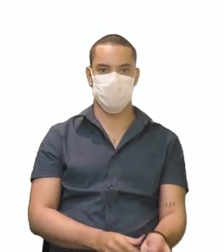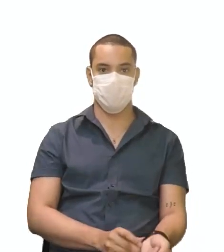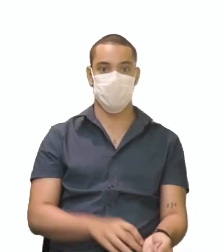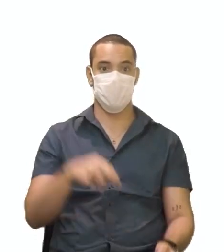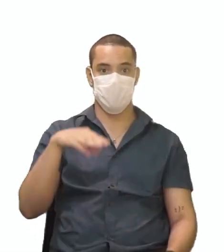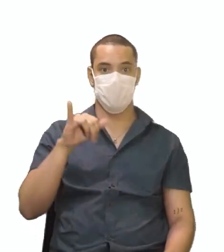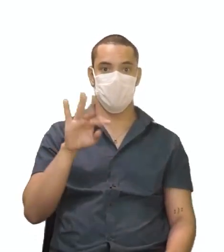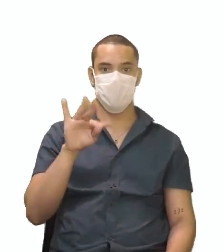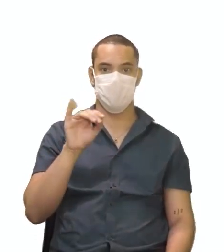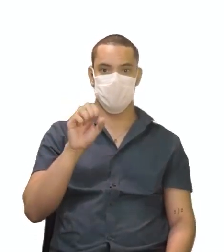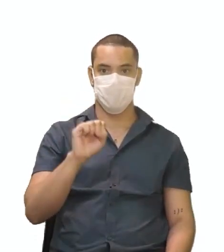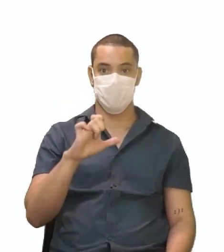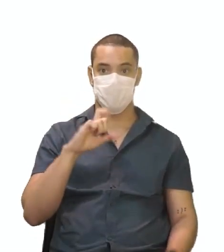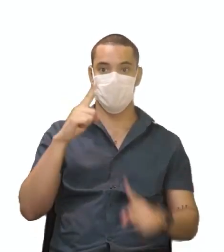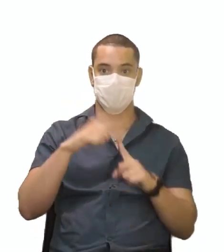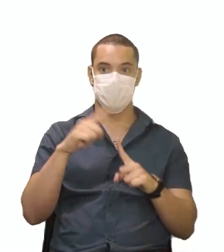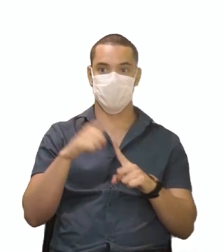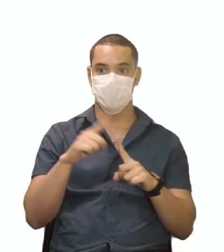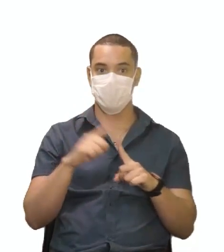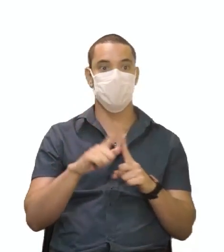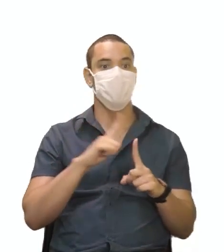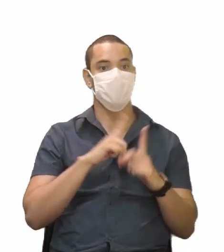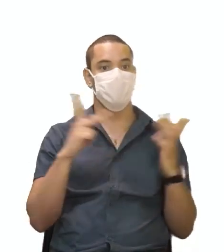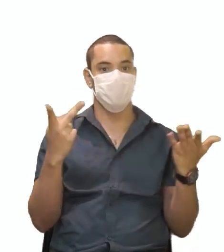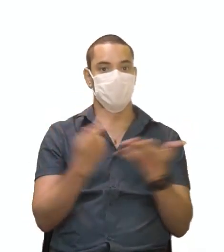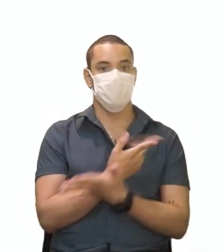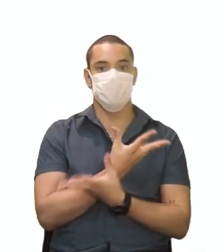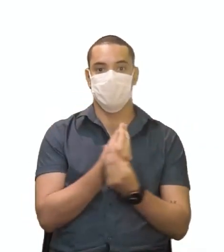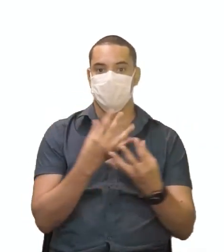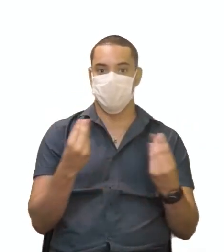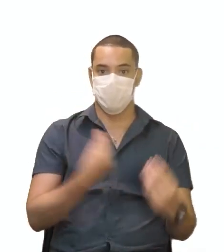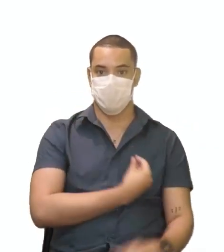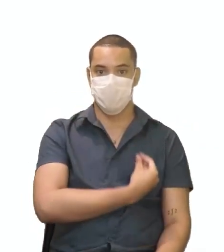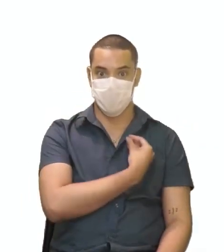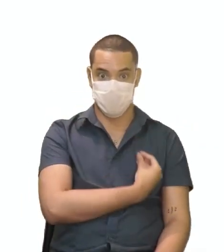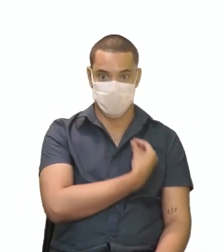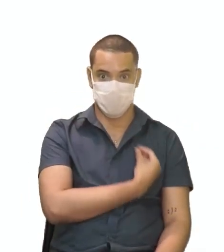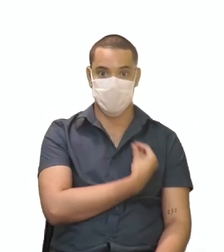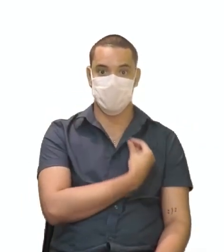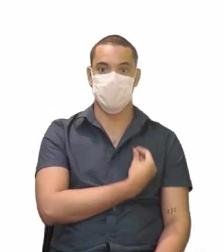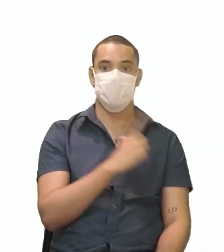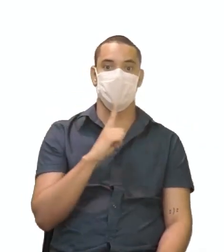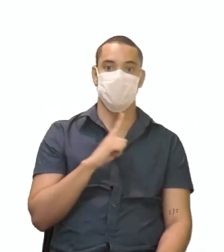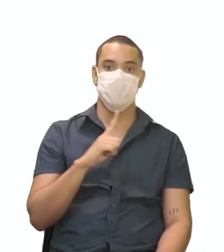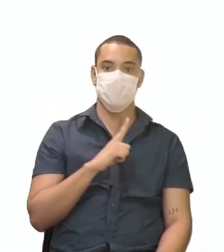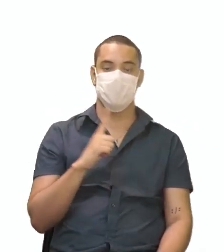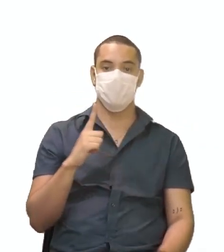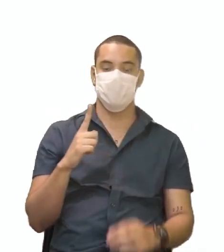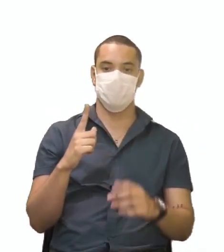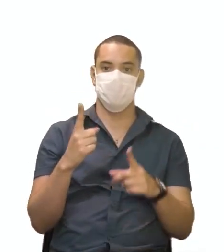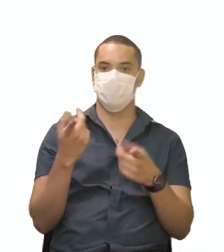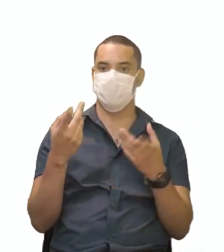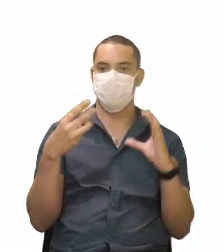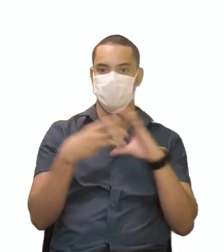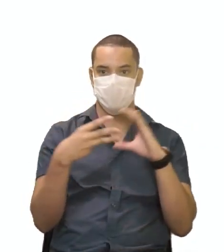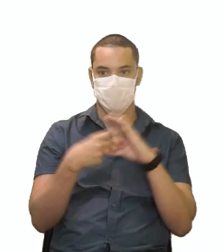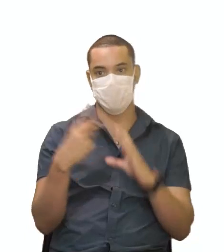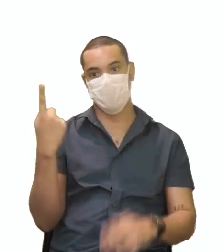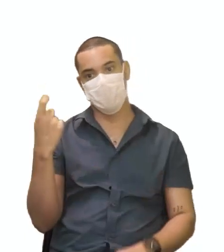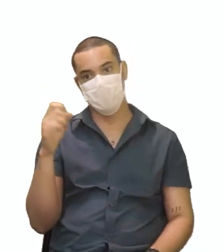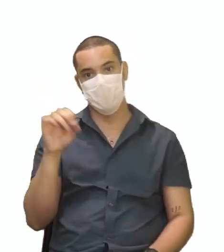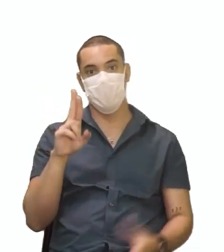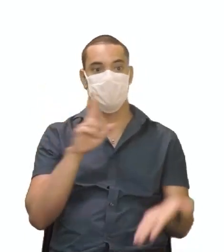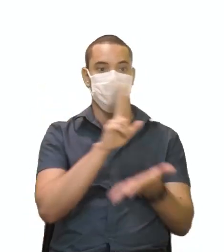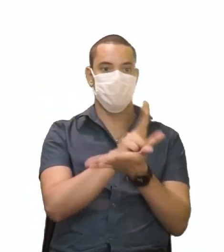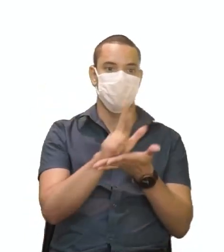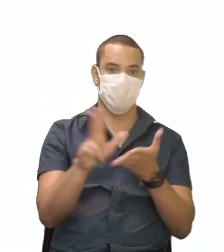mitose é um tipo de divisão muito frequente entre os organismos atuais, sejam unicelulares e pluricelulares. Desta